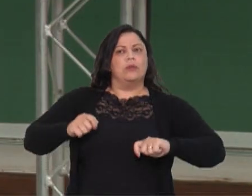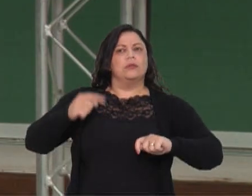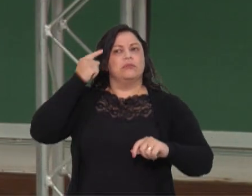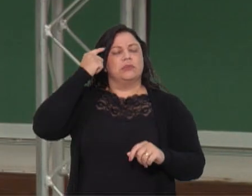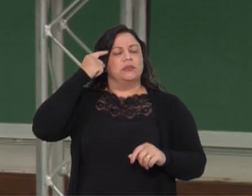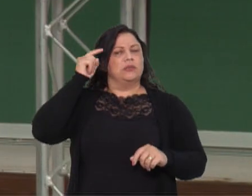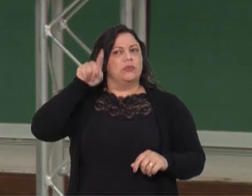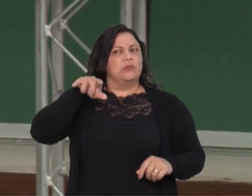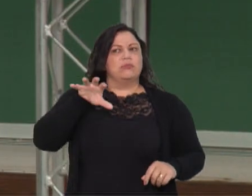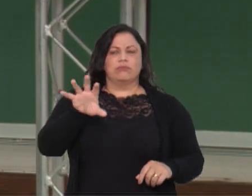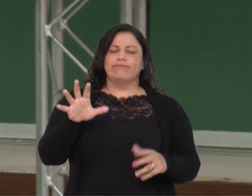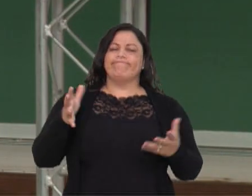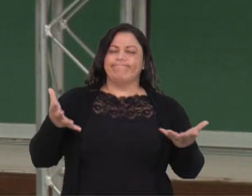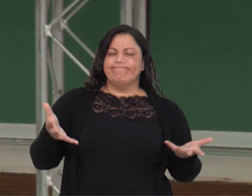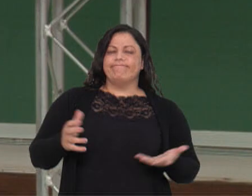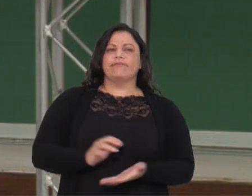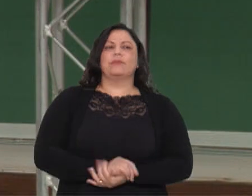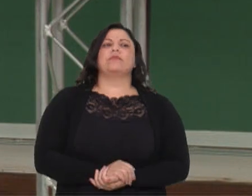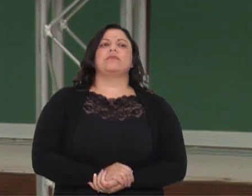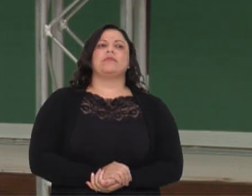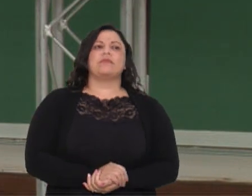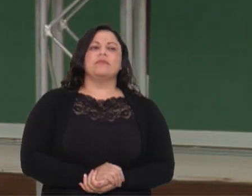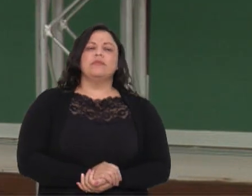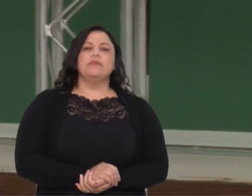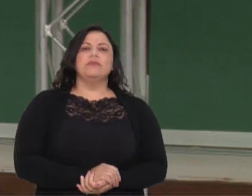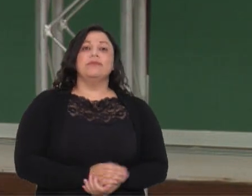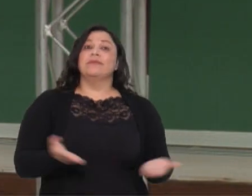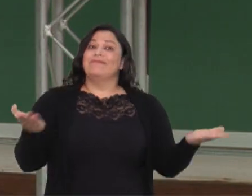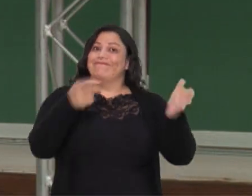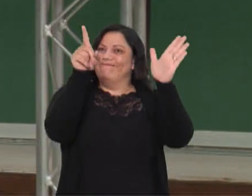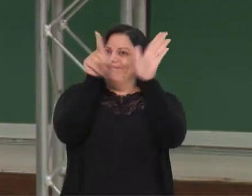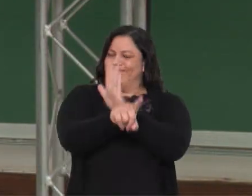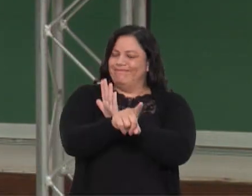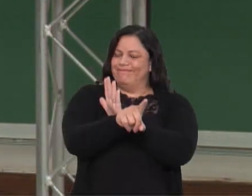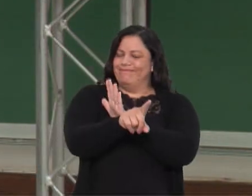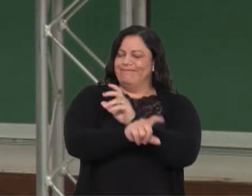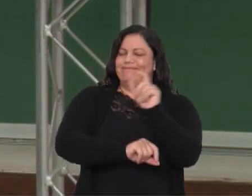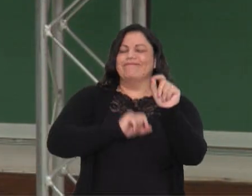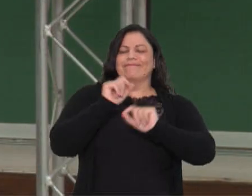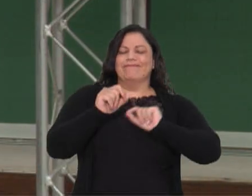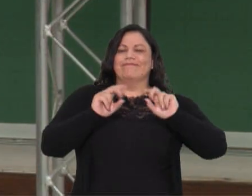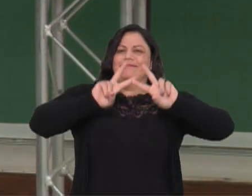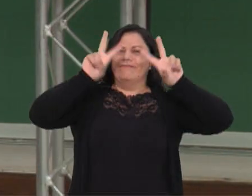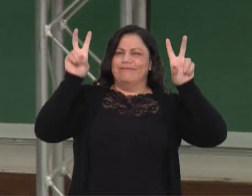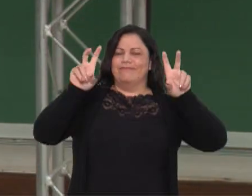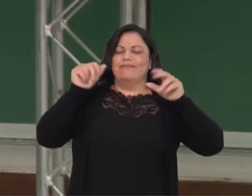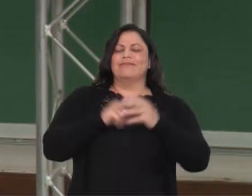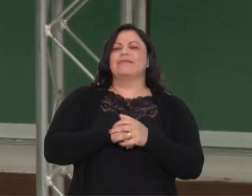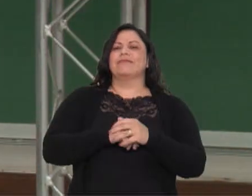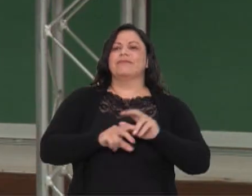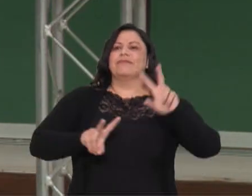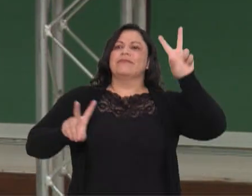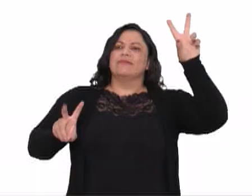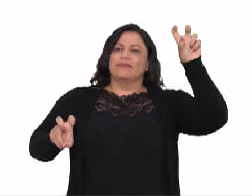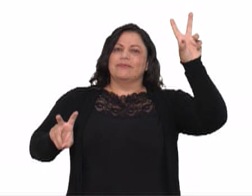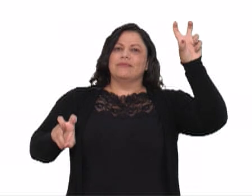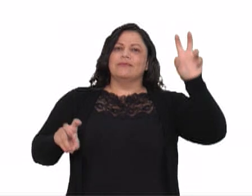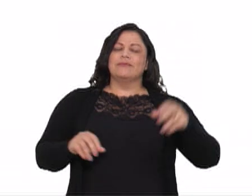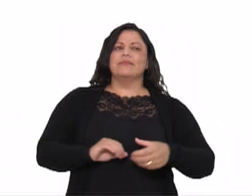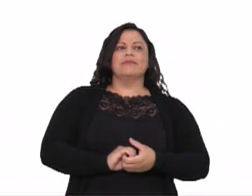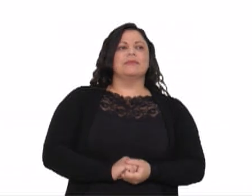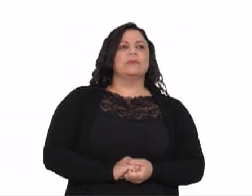bem? E aí, vamos fazer um quiz aqui sobre essa questão das citações?